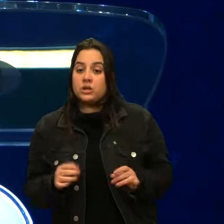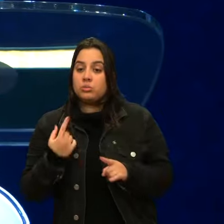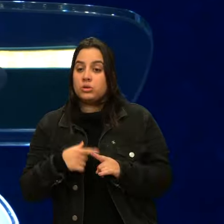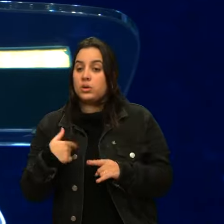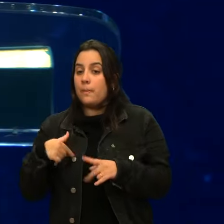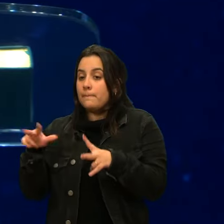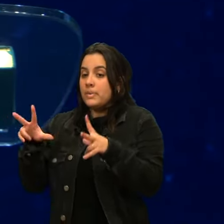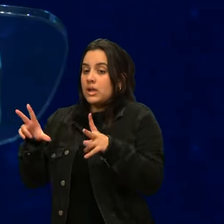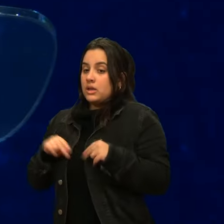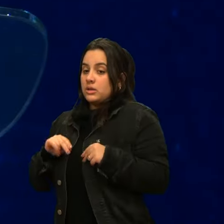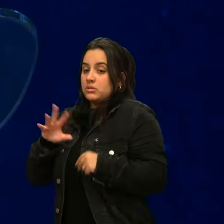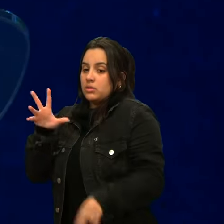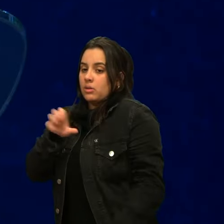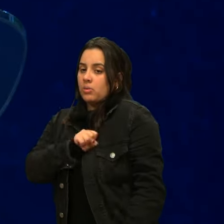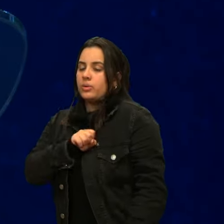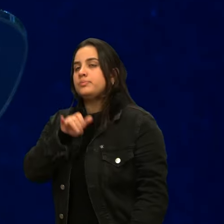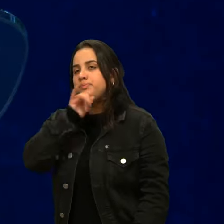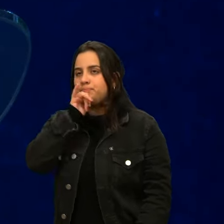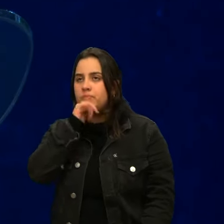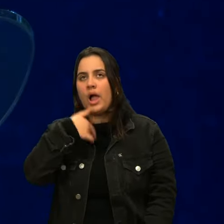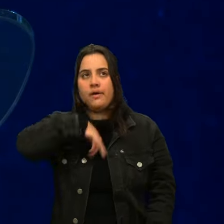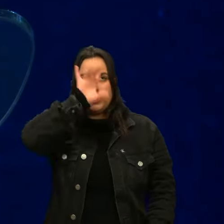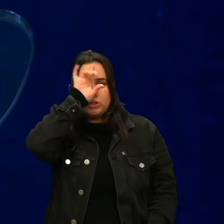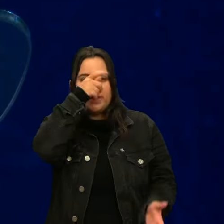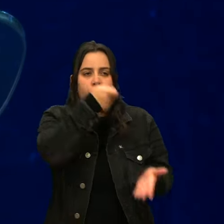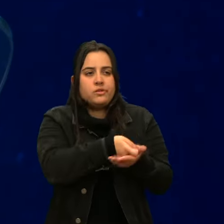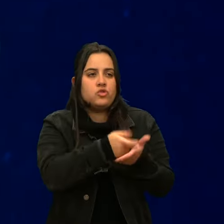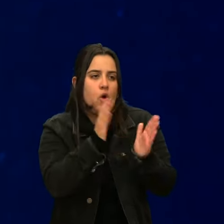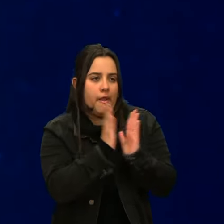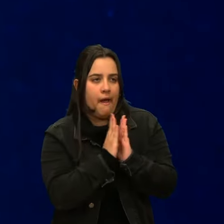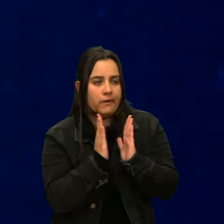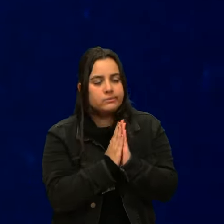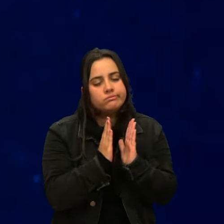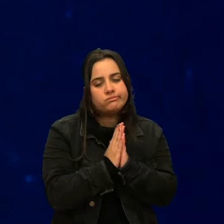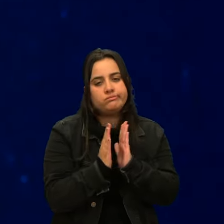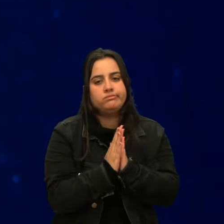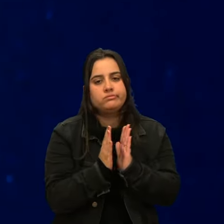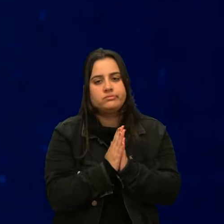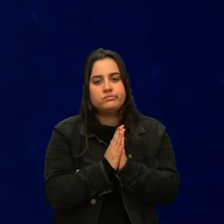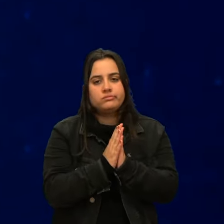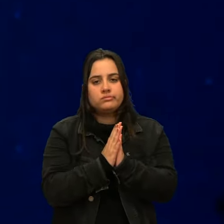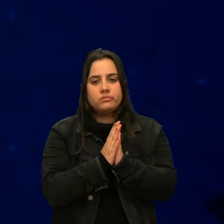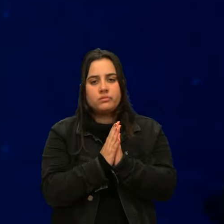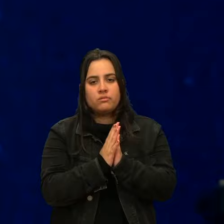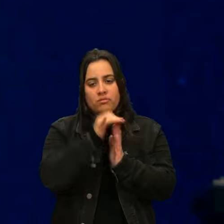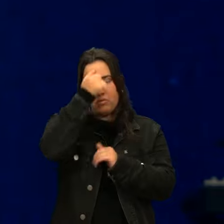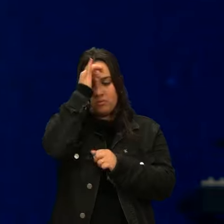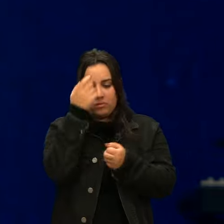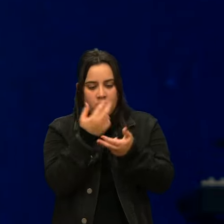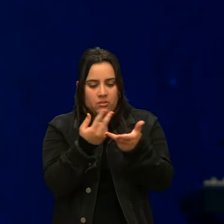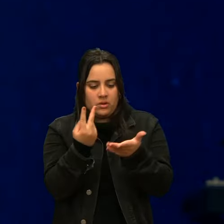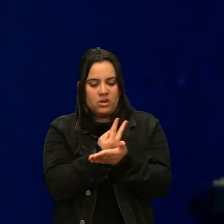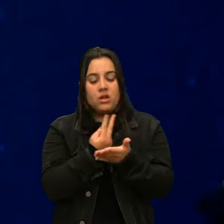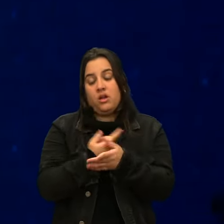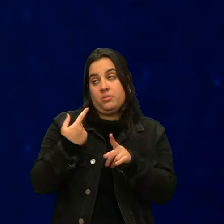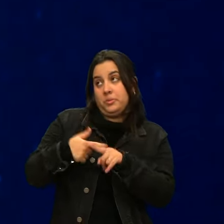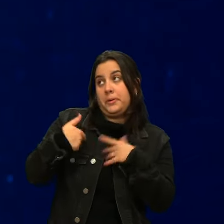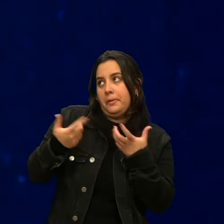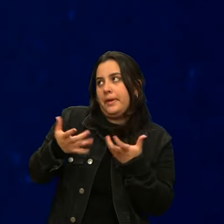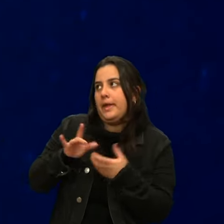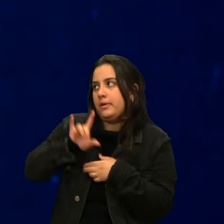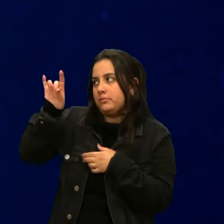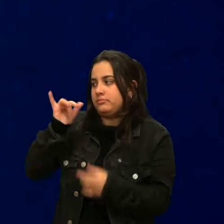fez assim: ah não, eu vou decidir orar aqui, eu vou decidir não me contaminar porque eu quero receber o amor de Deus.